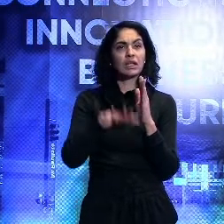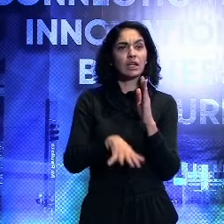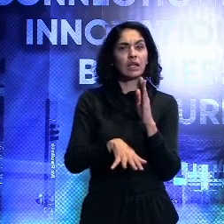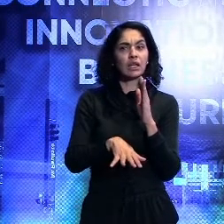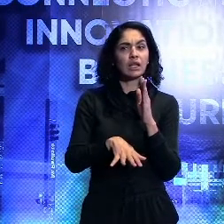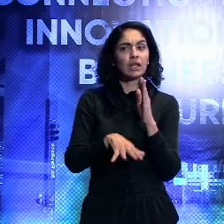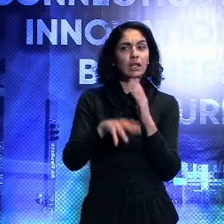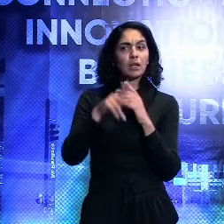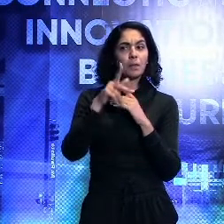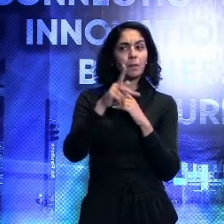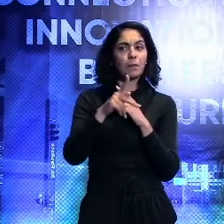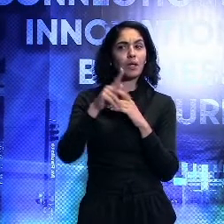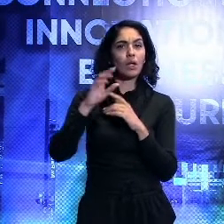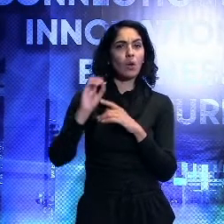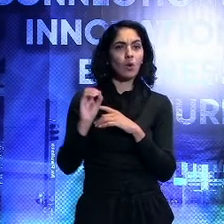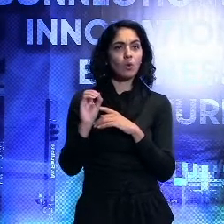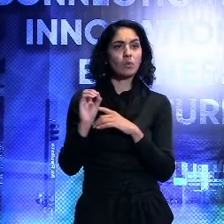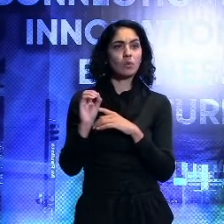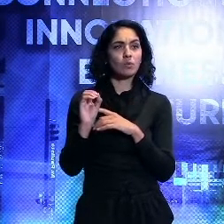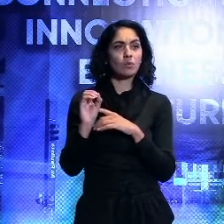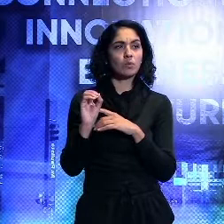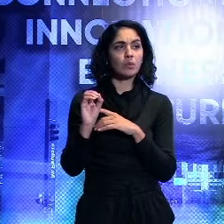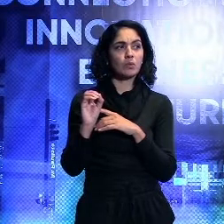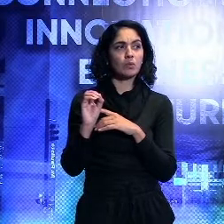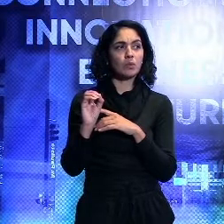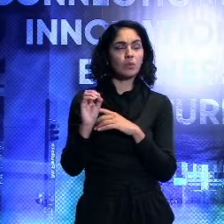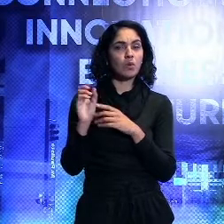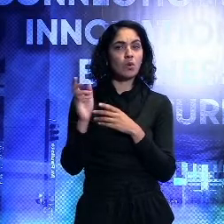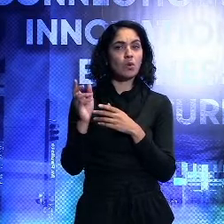de negócios? Tem alguns aqui, ó.